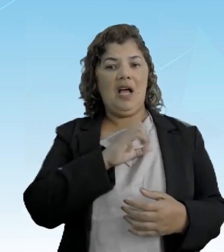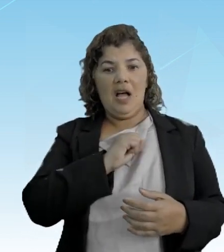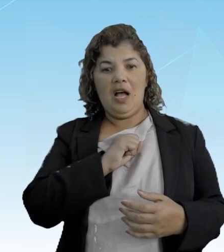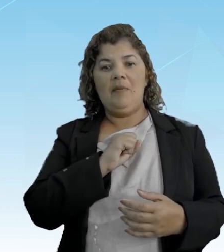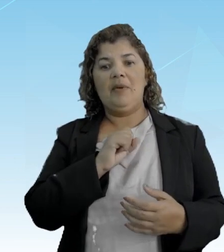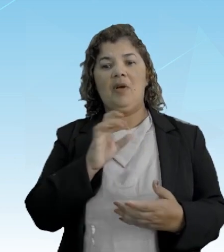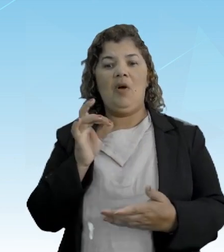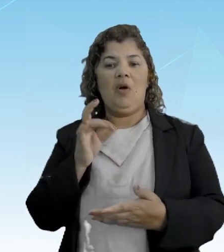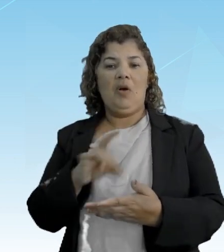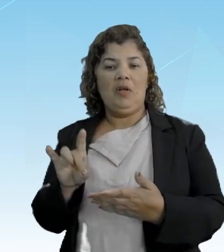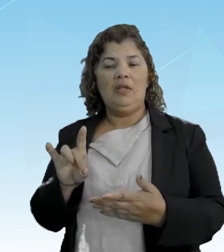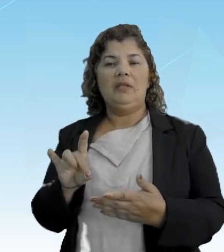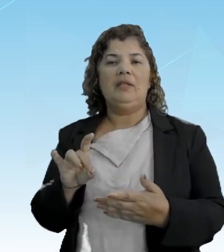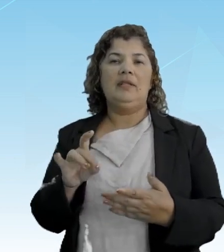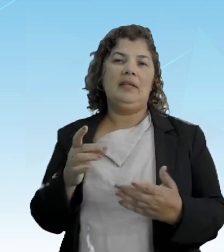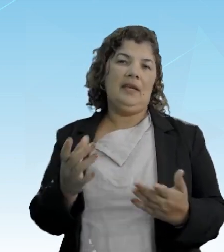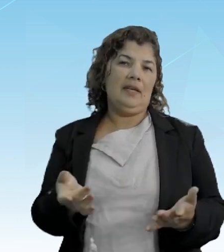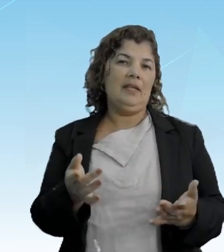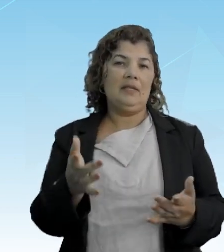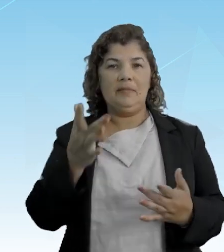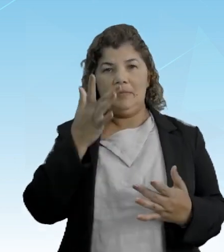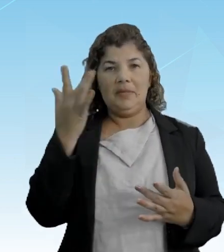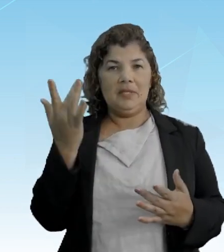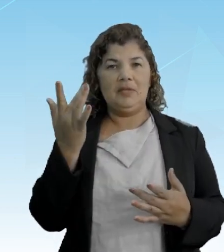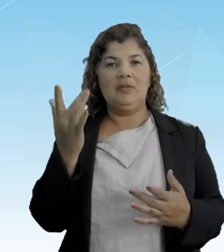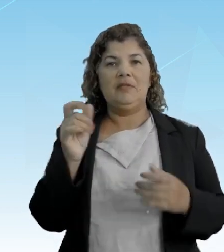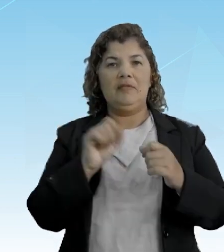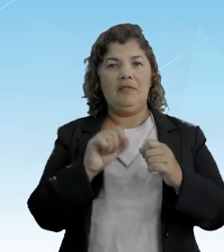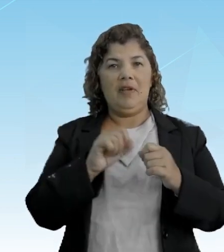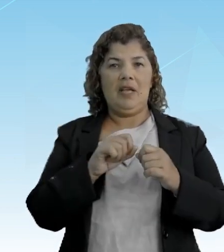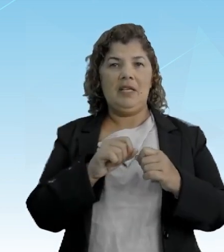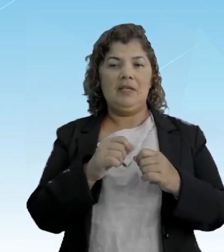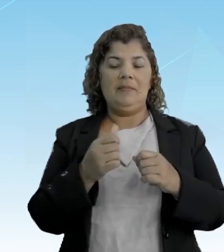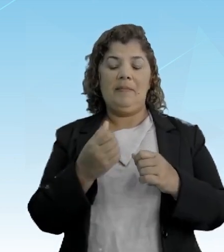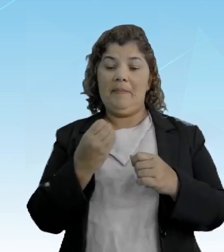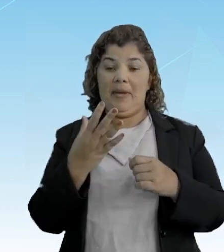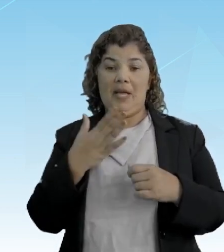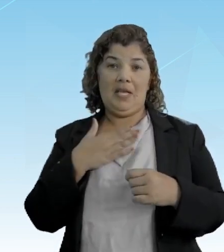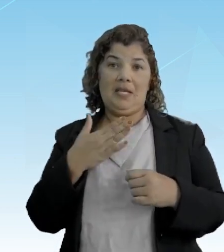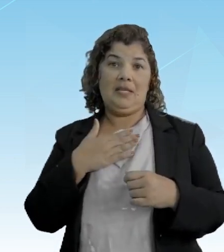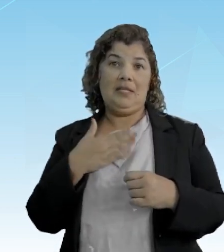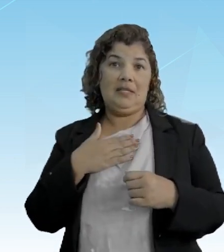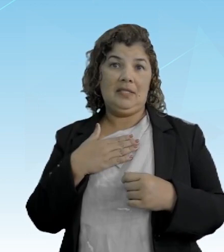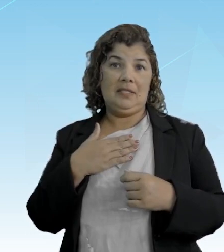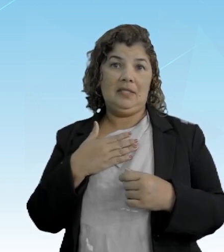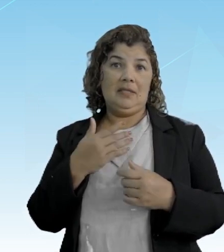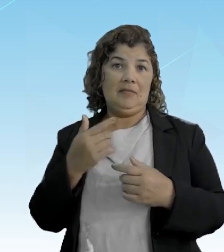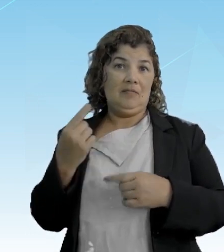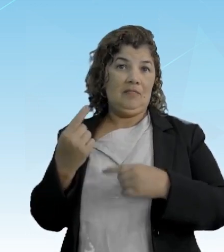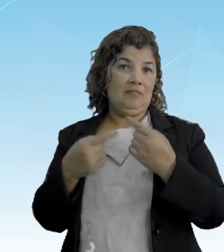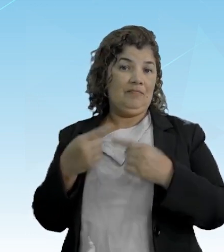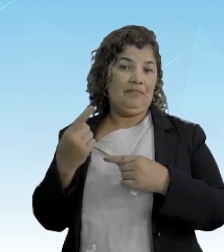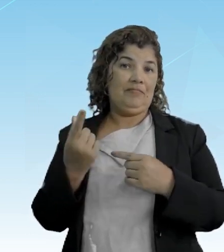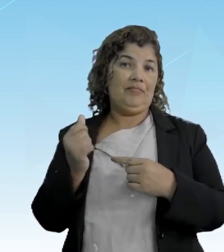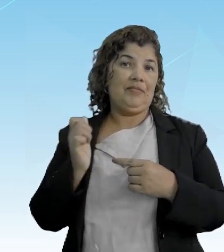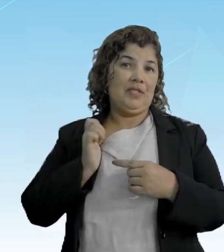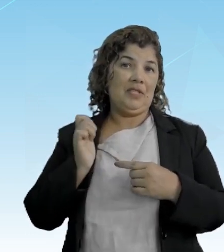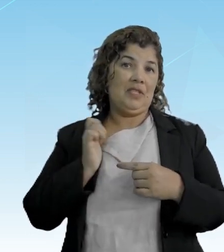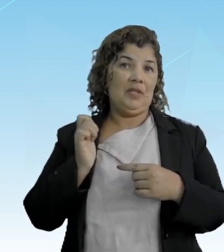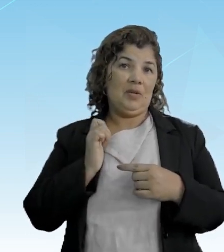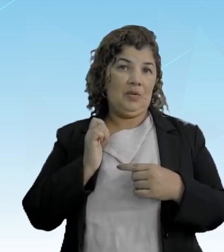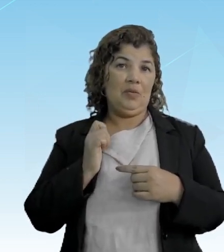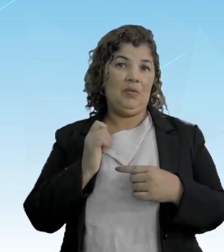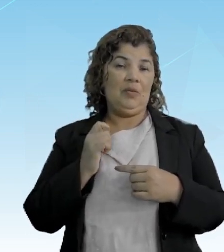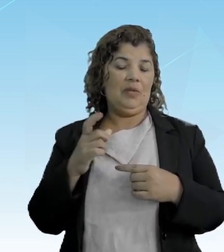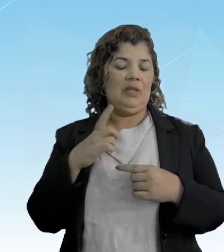você odeie, né? As pessoas que fazem bem para eles. Então, o sistema é opressor porque é um sistema em que eles